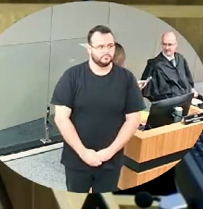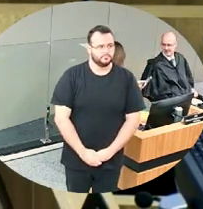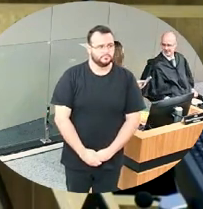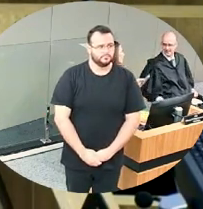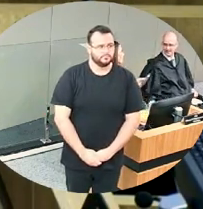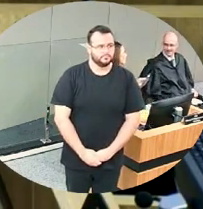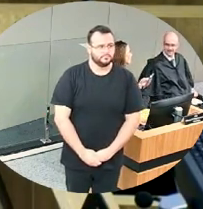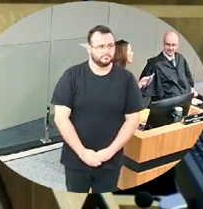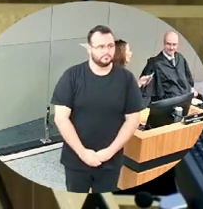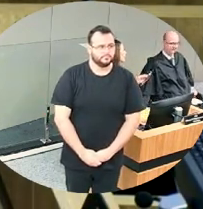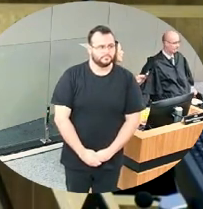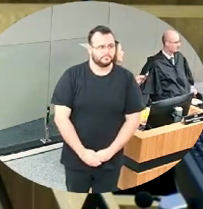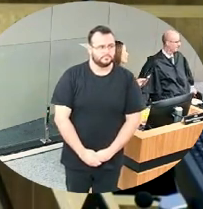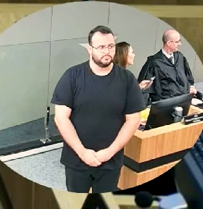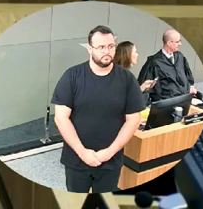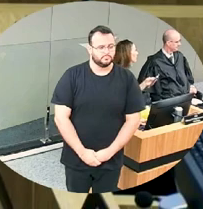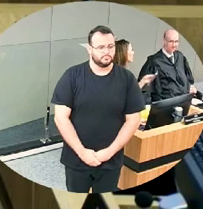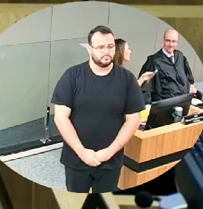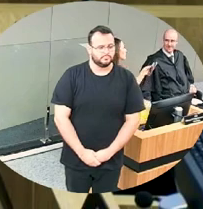posse